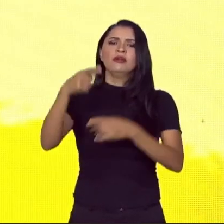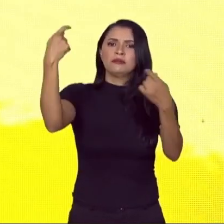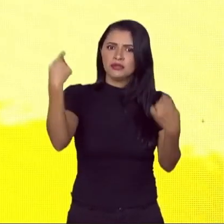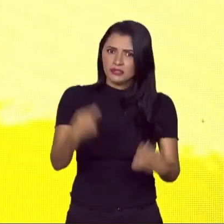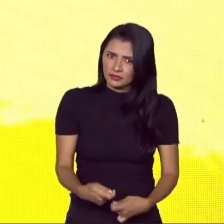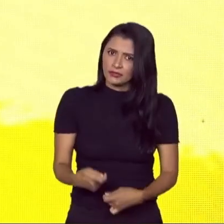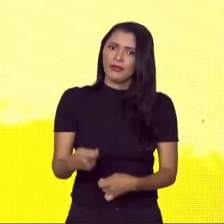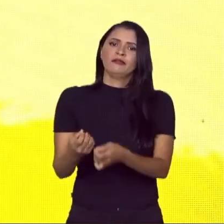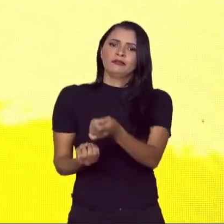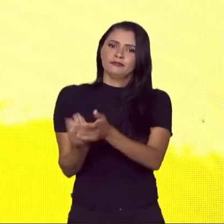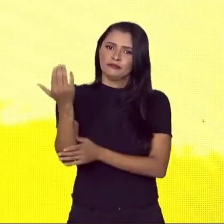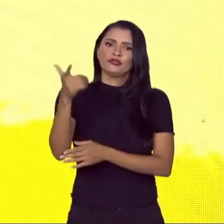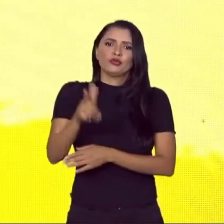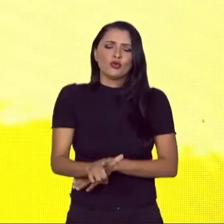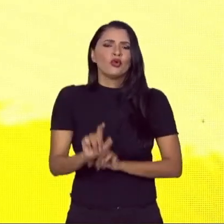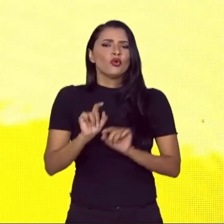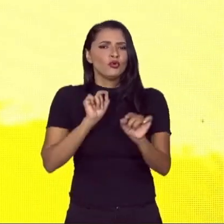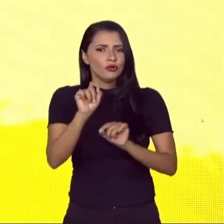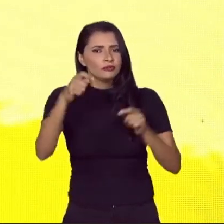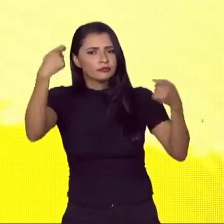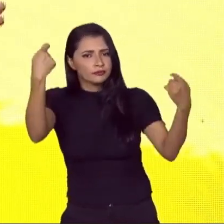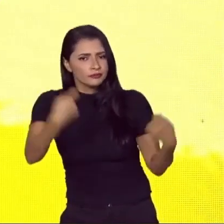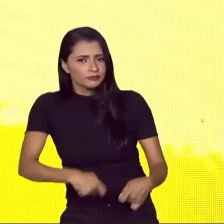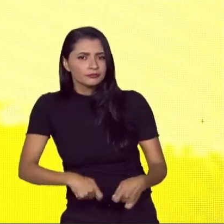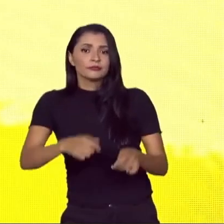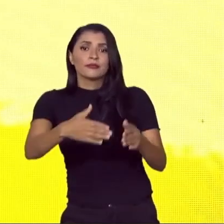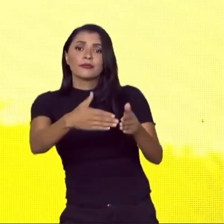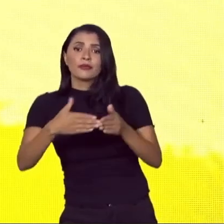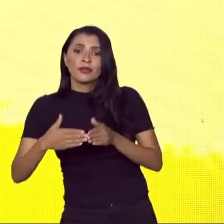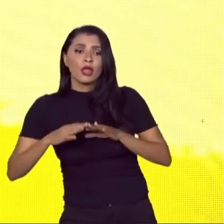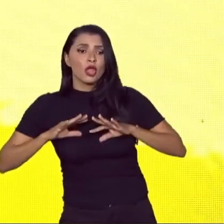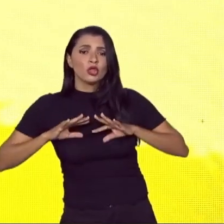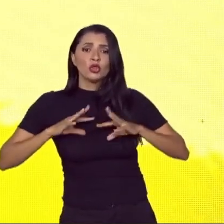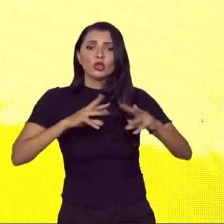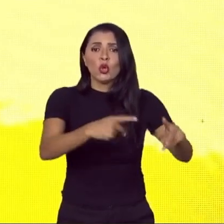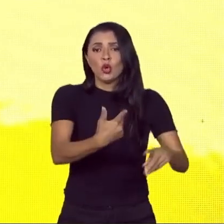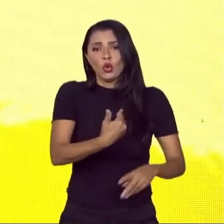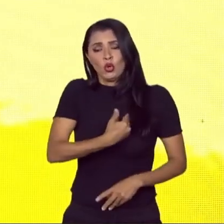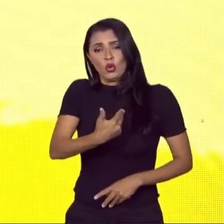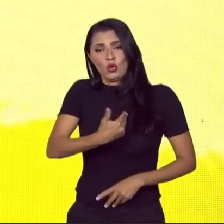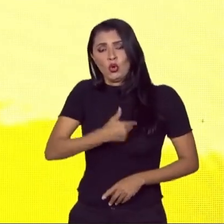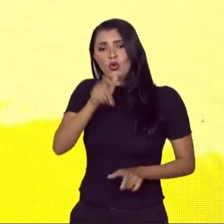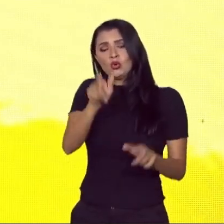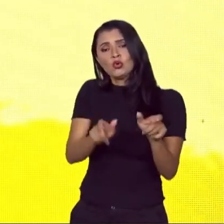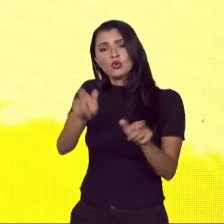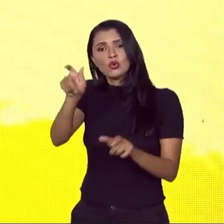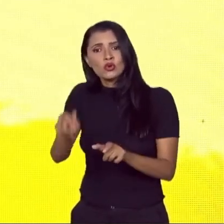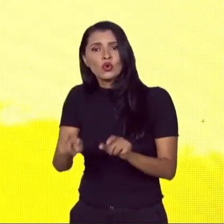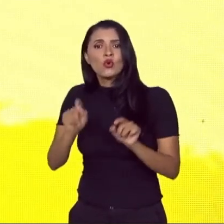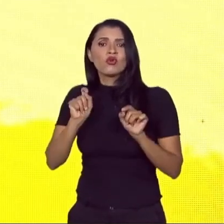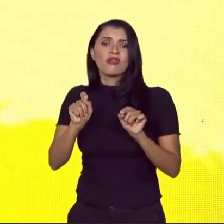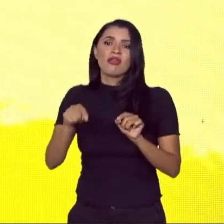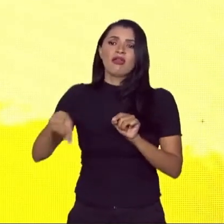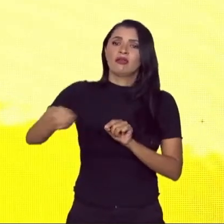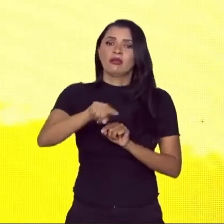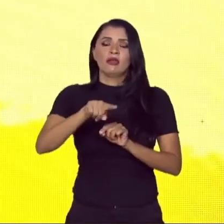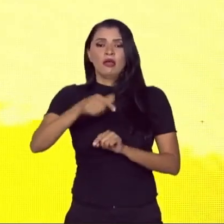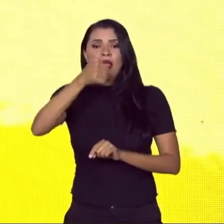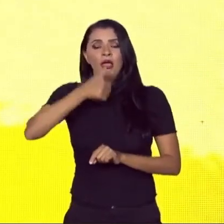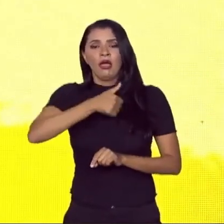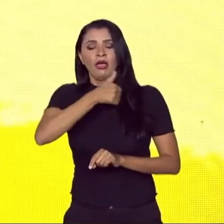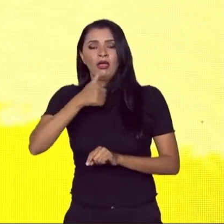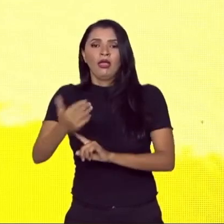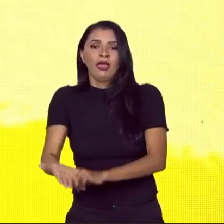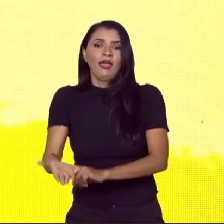ser recriados, nós precisamos pedir a todos os companheiros e companheiras que fizessem o